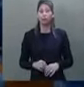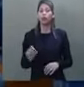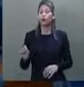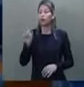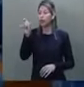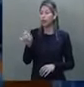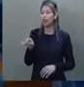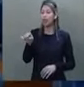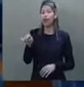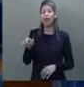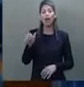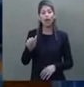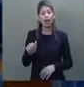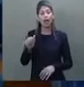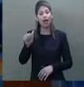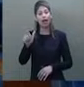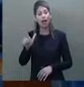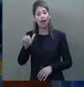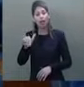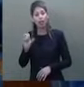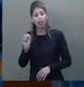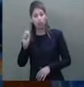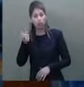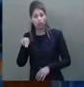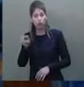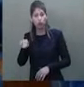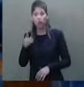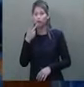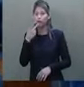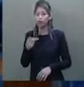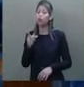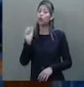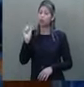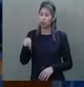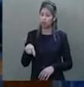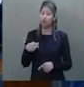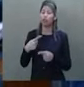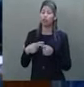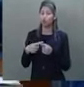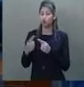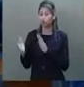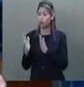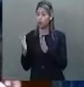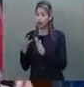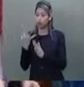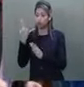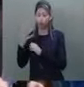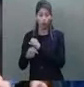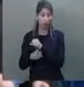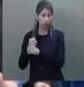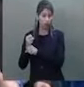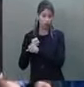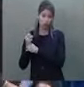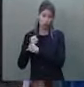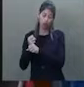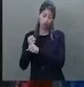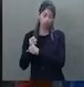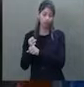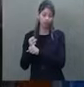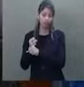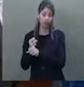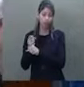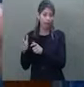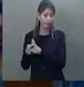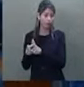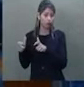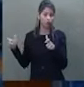ponderou realmente que quatro anos seria um prazo muito alargado, que geraria um prejuízo aos servidores. Os dois anos foi estabelecido como uma